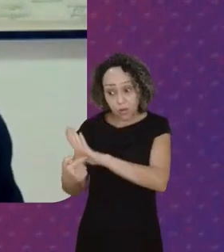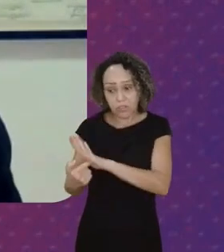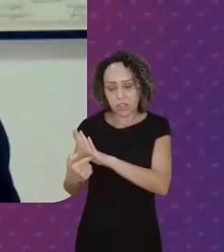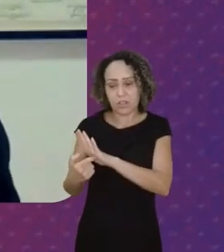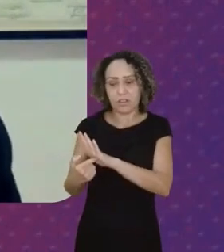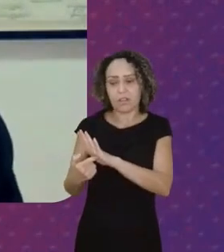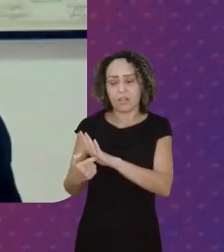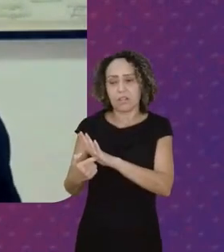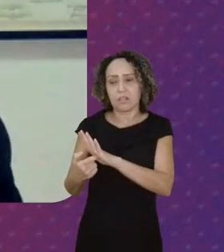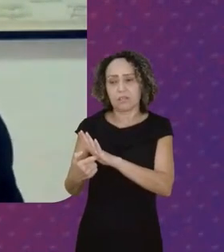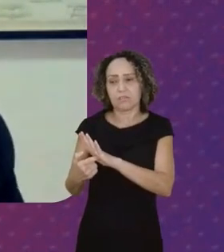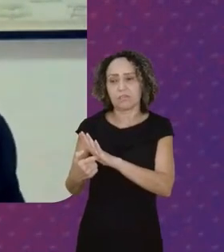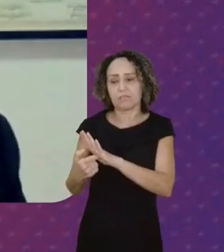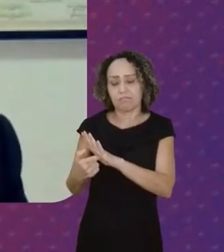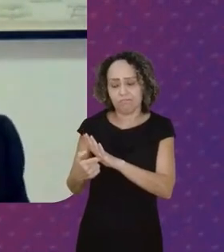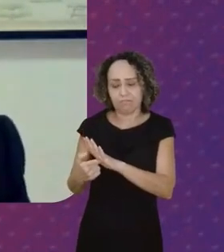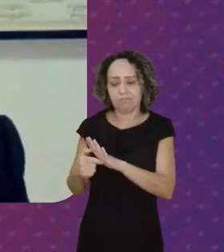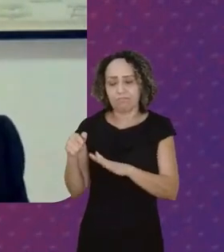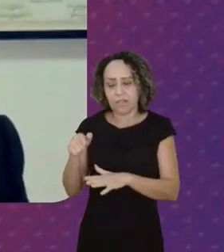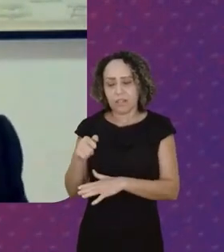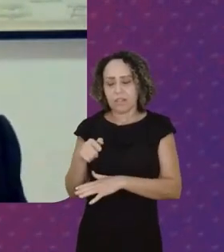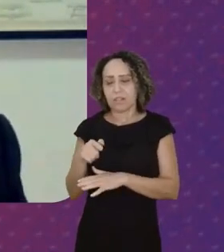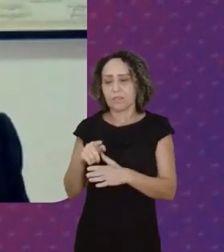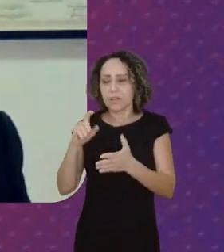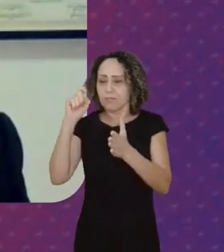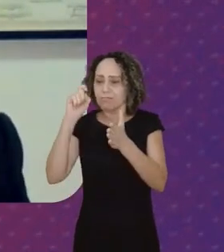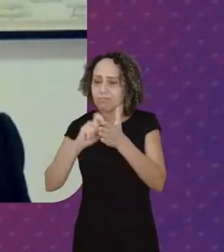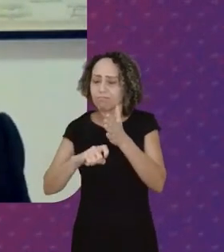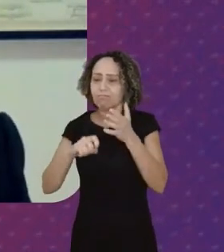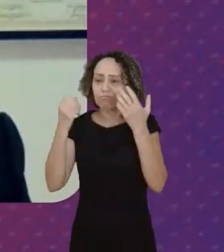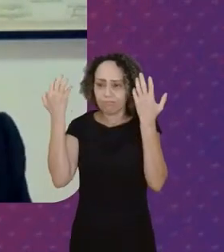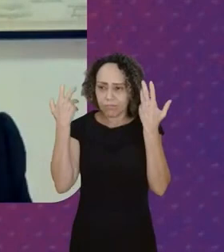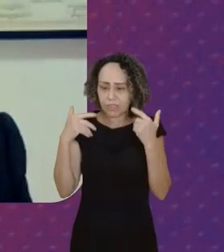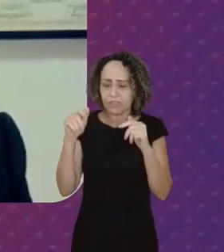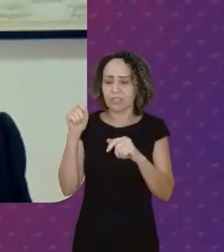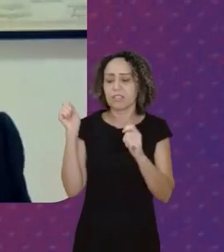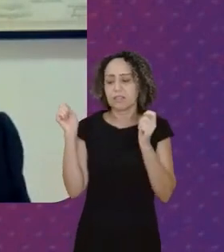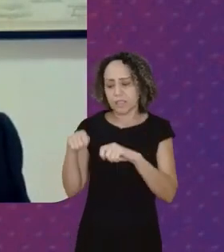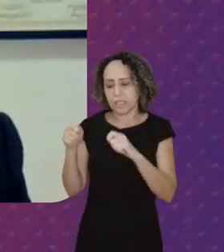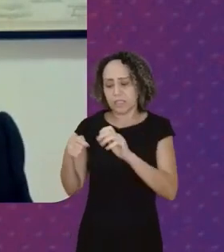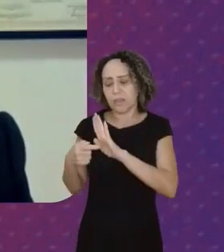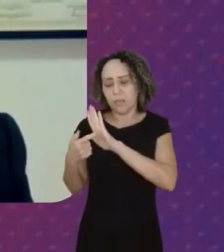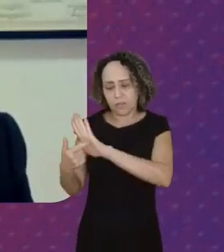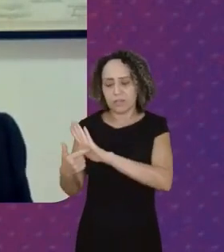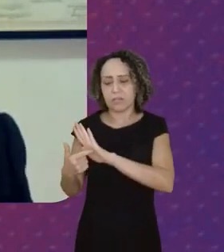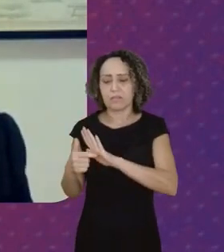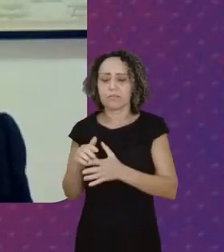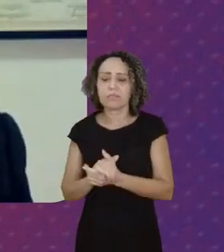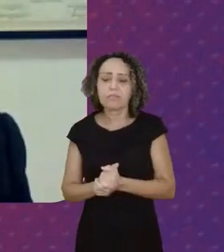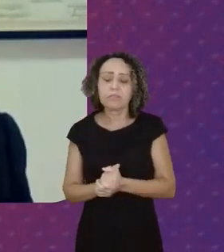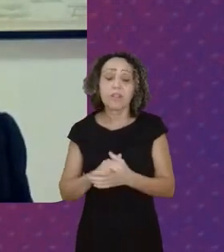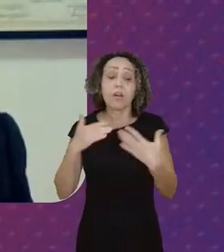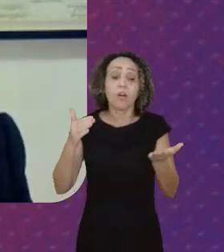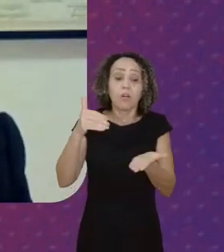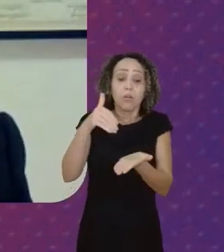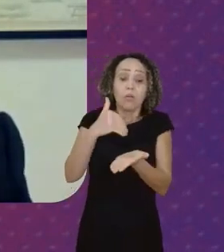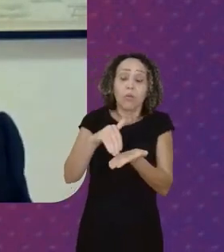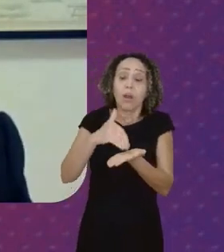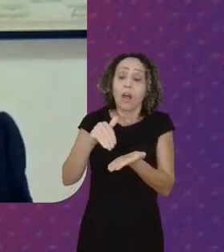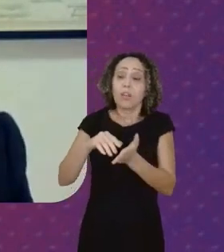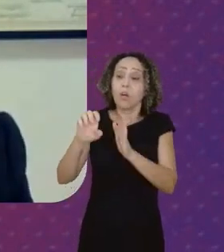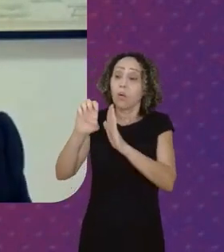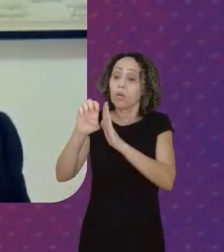fazer, tem toda uma burocracia junto a um cartório, né, do Registro Civil das Pessoas Jurídicas, em que o estatuto e o